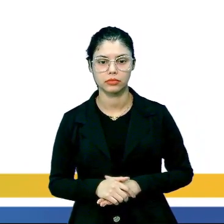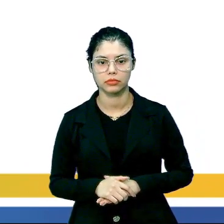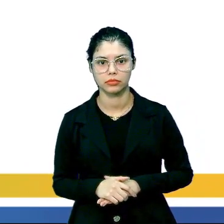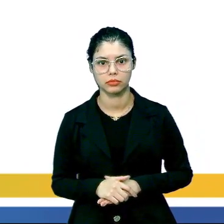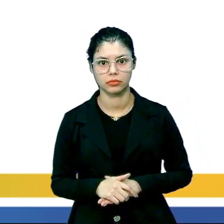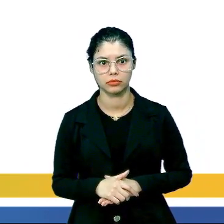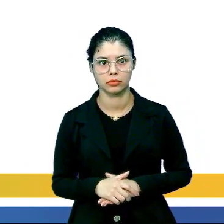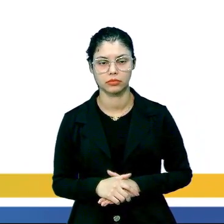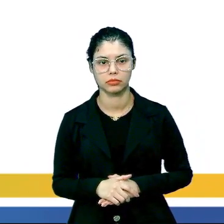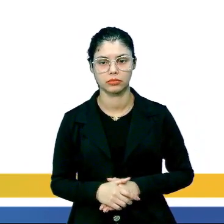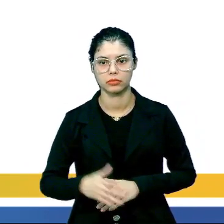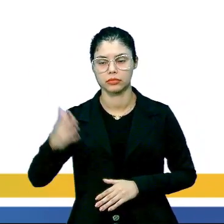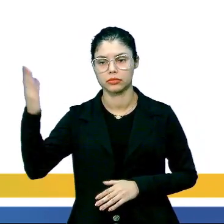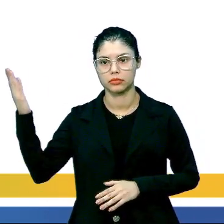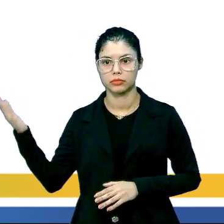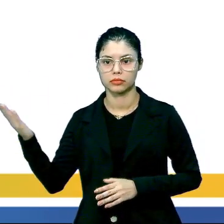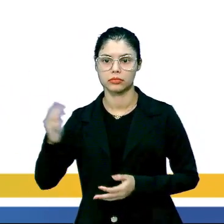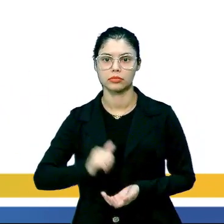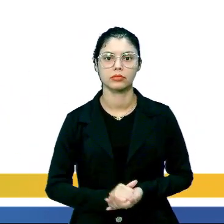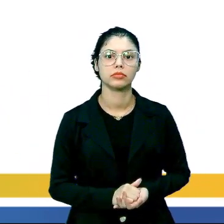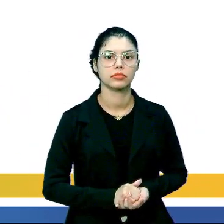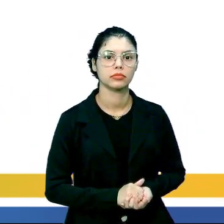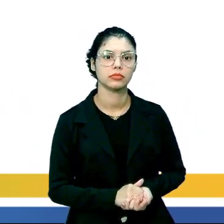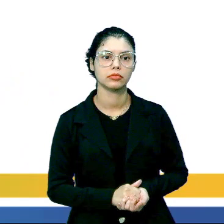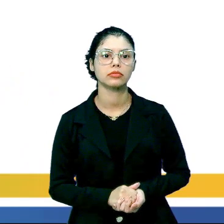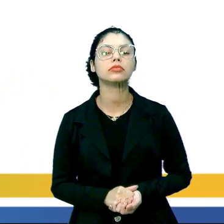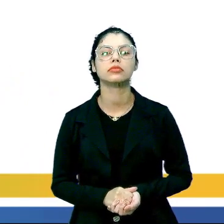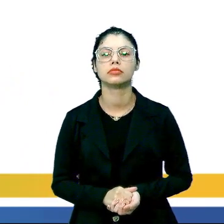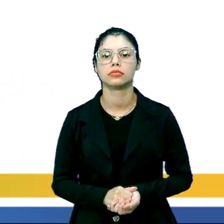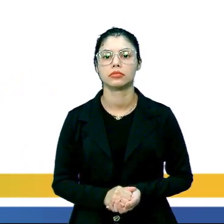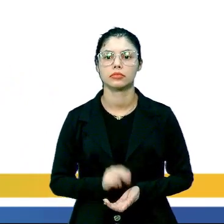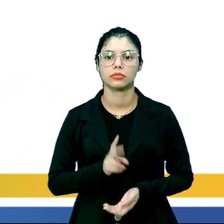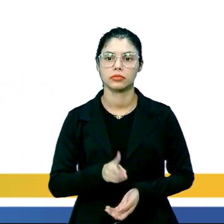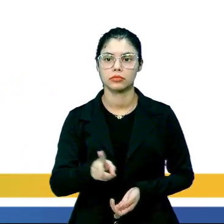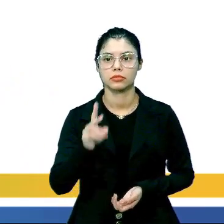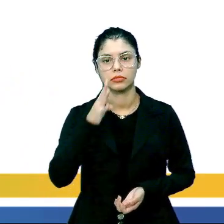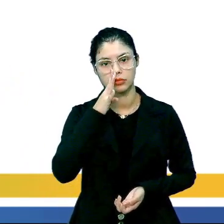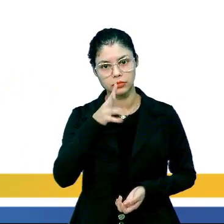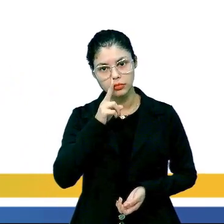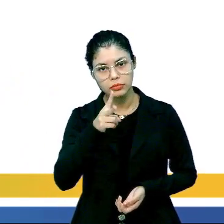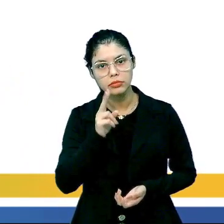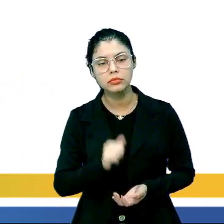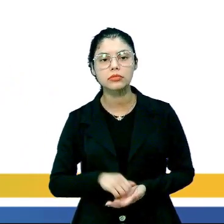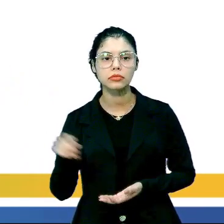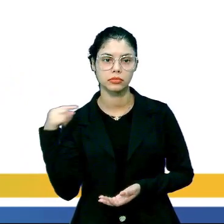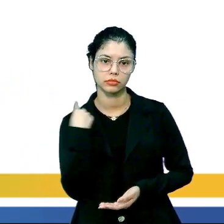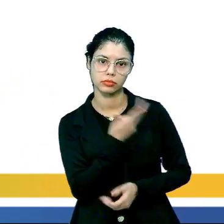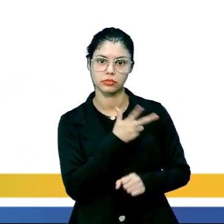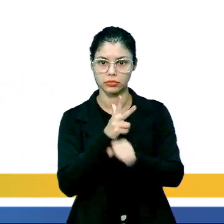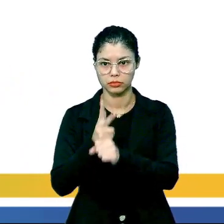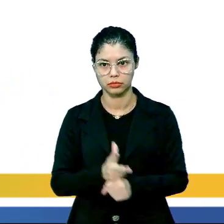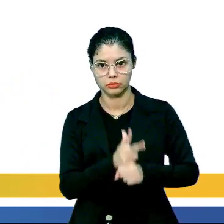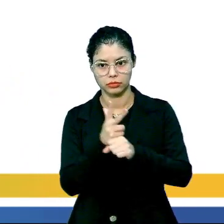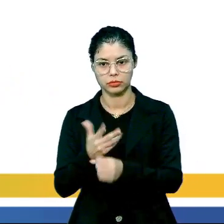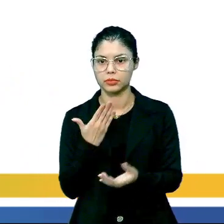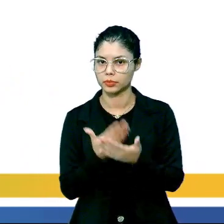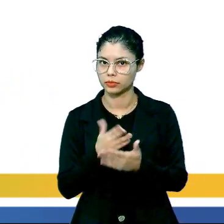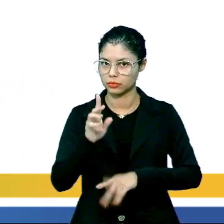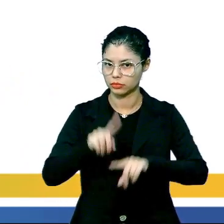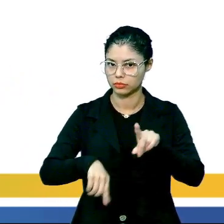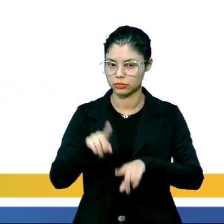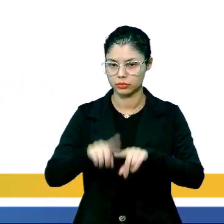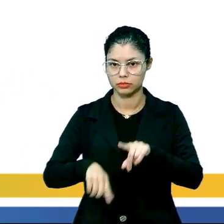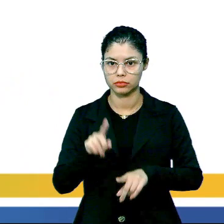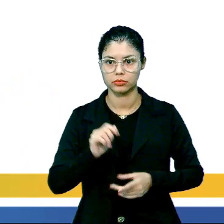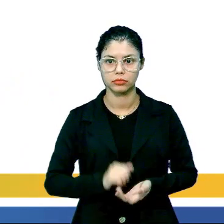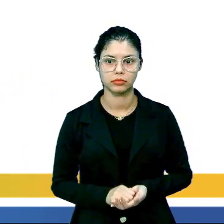e agora eu convido vocês também a continuarem verificando as nossas aulas, os nossos